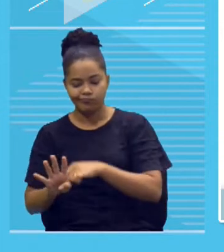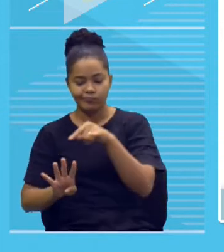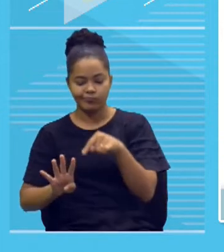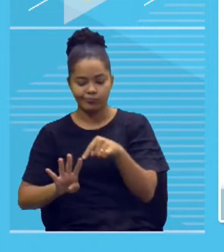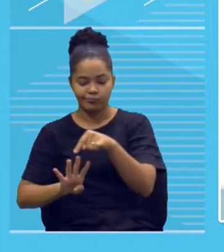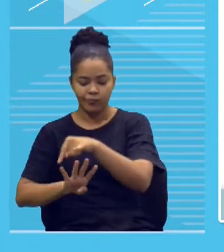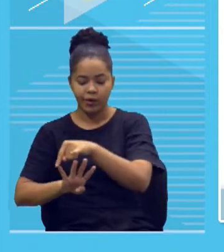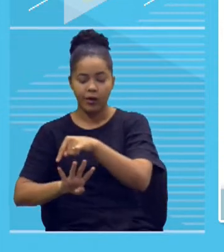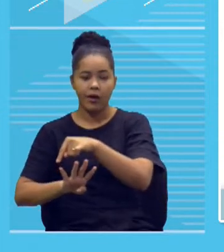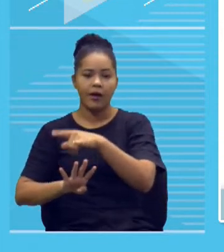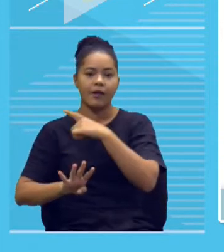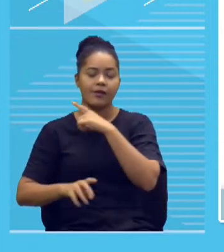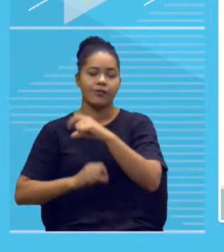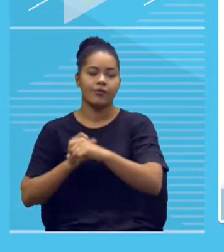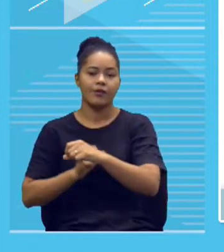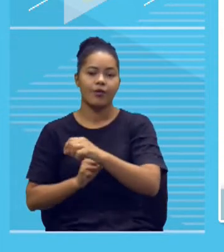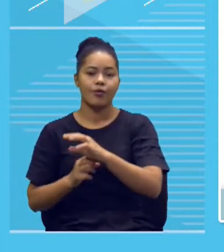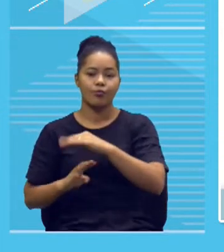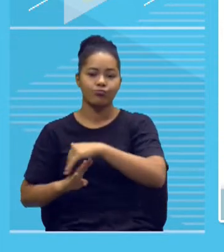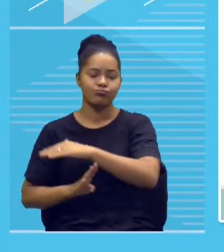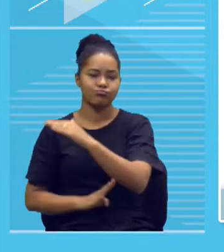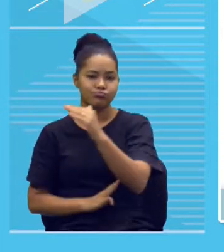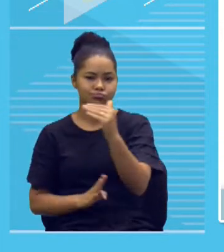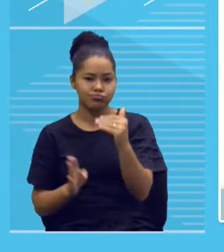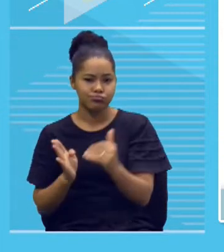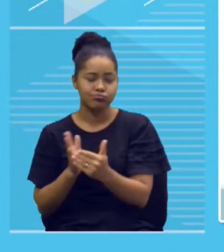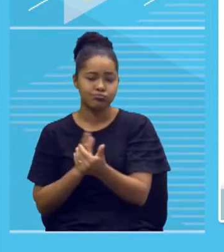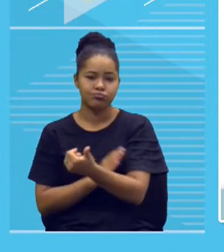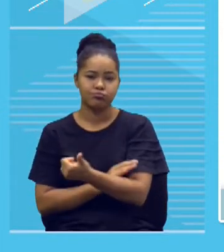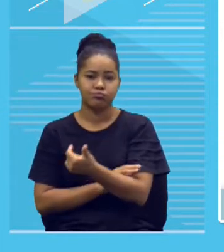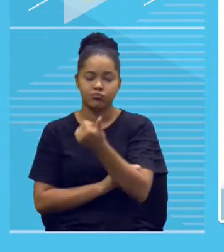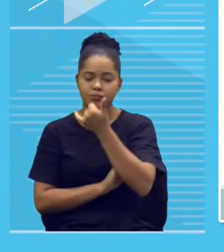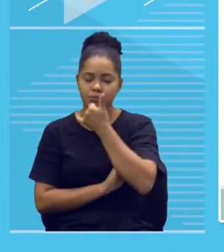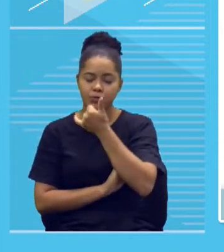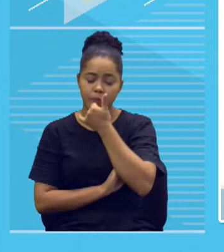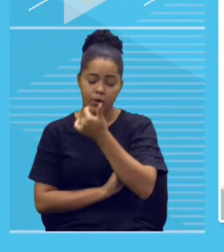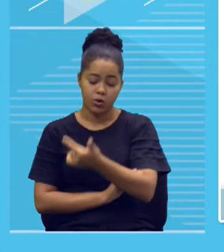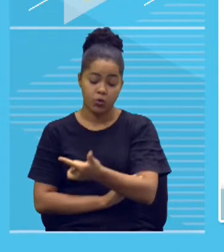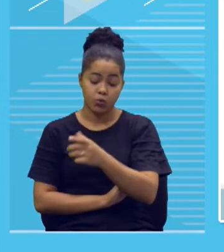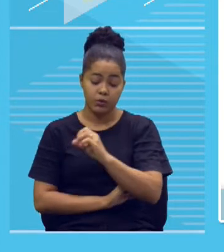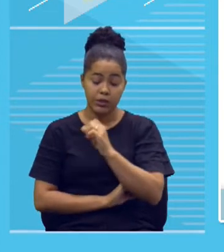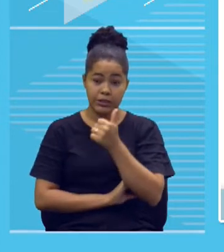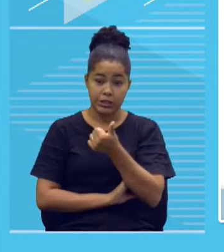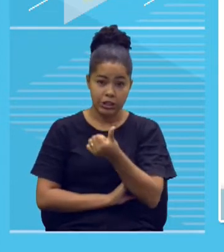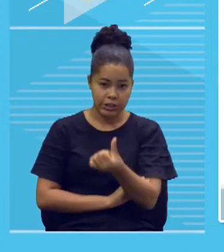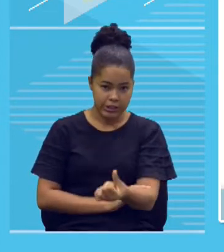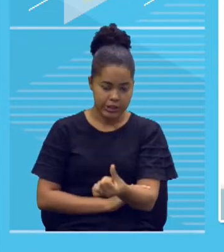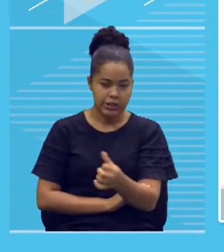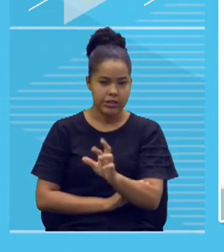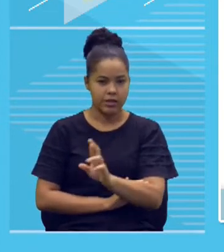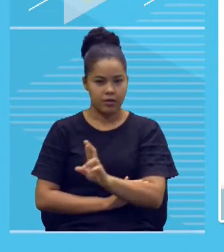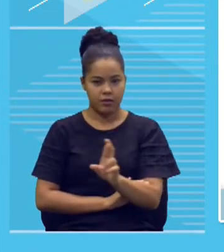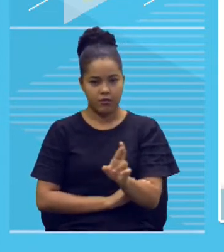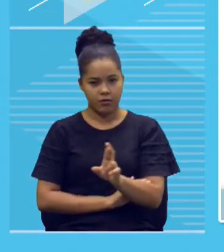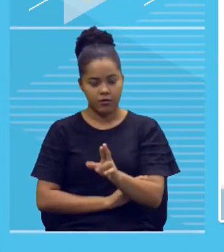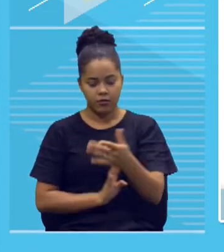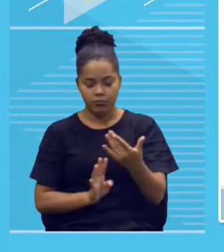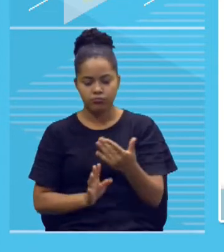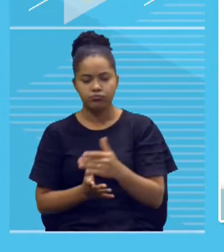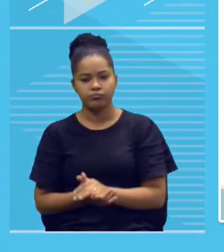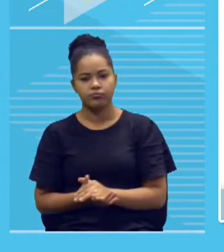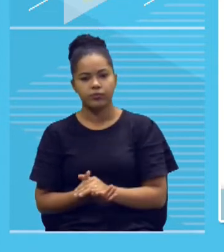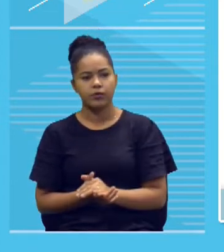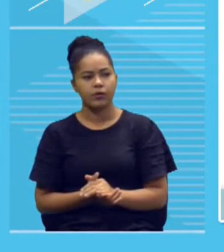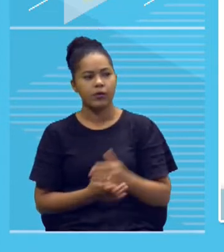de 216 reais o que é que eu quero que vocês entendam nesse passo a passo o porquê da